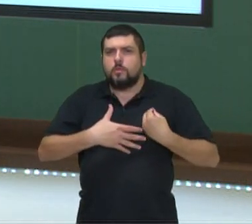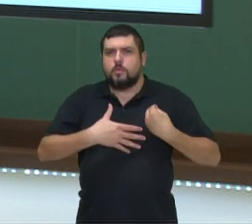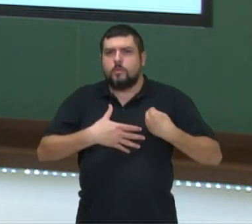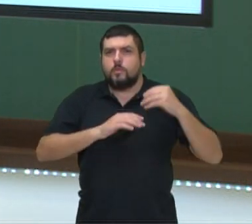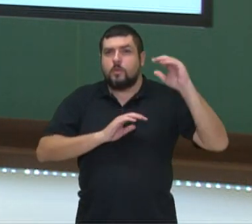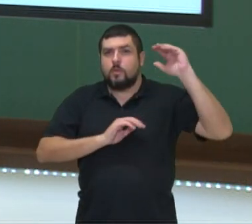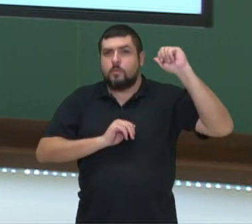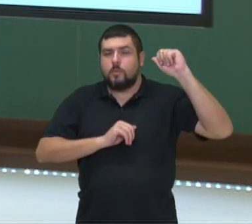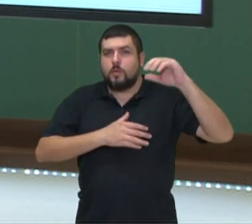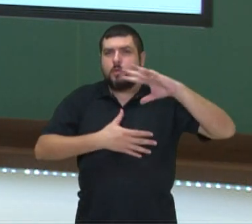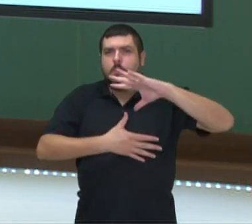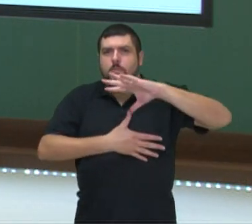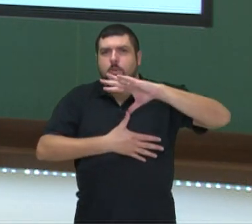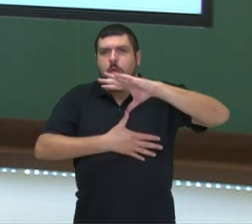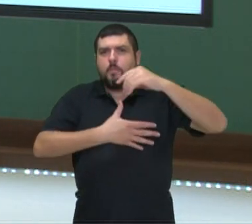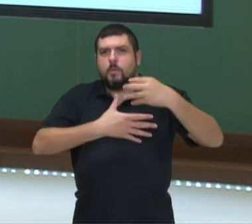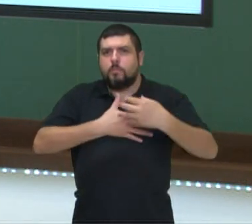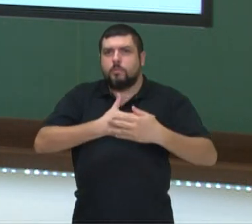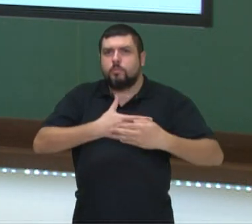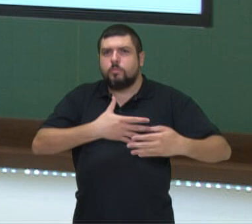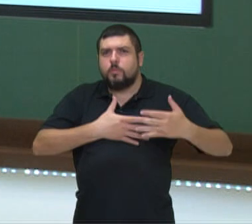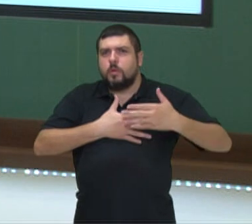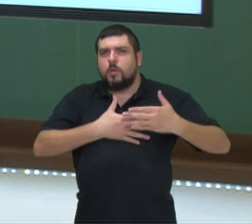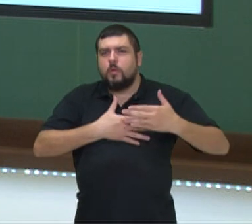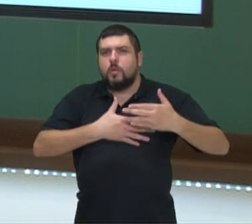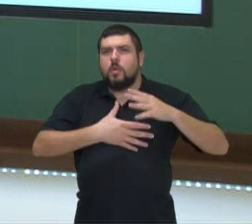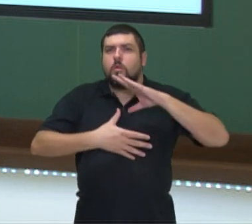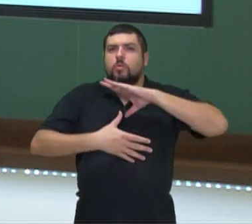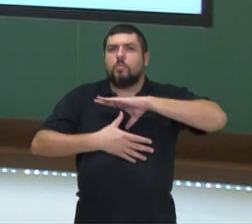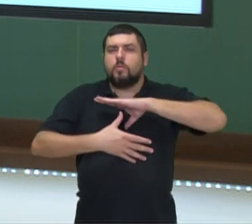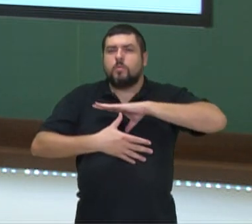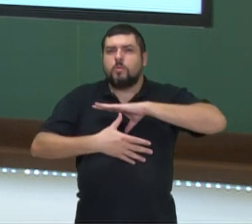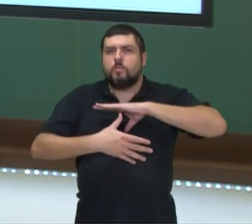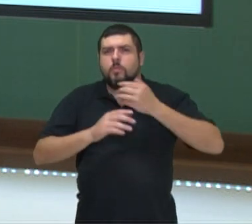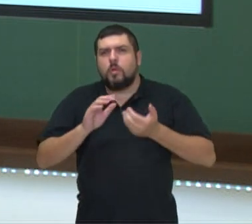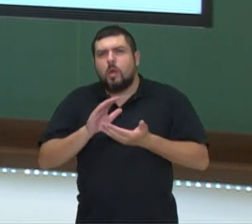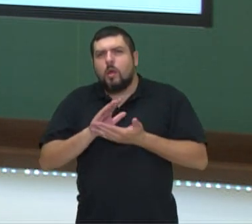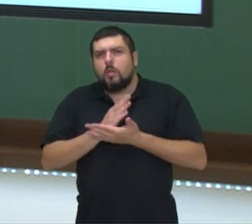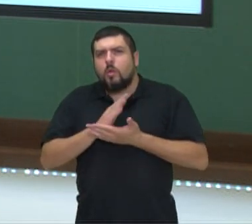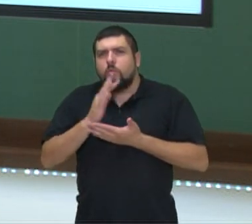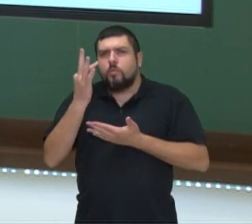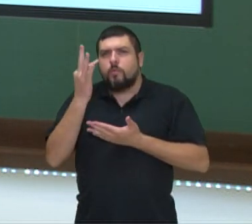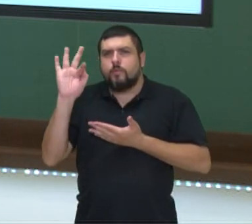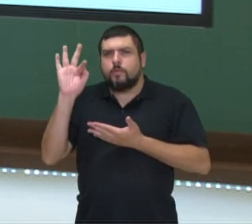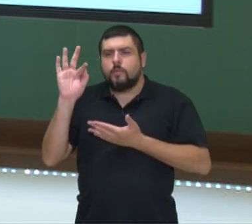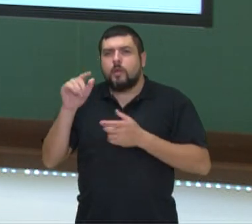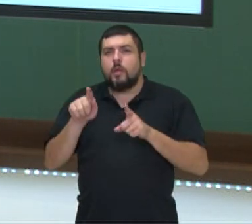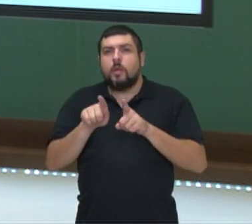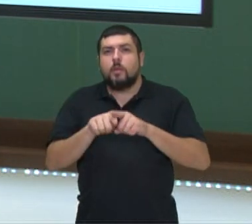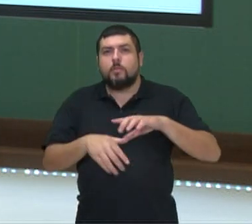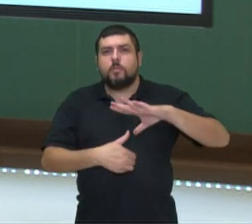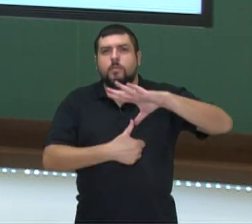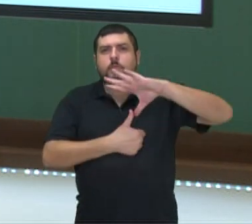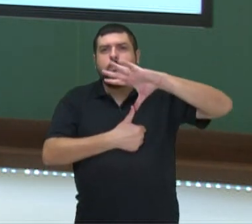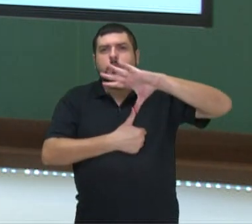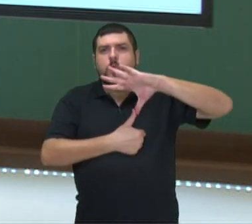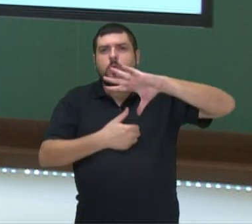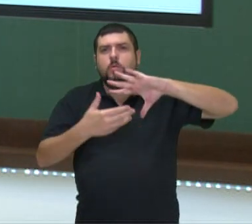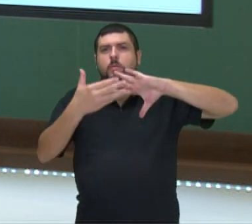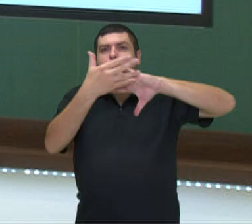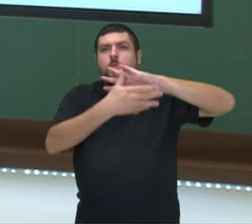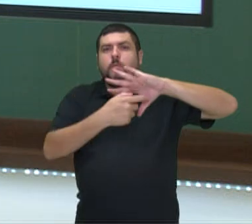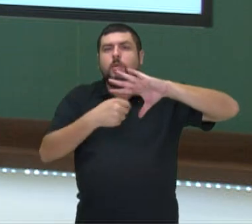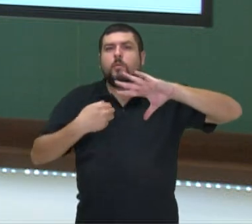portugueses, uma presença mais discreta dos franceses, recebe também a presença dos ingleses na América do Norte, né? E